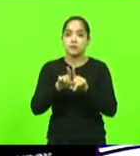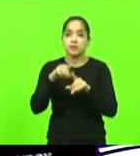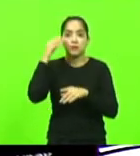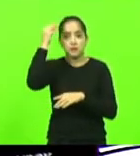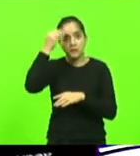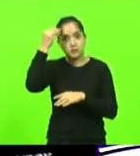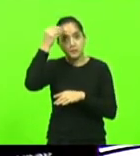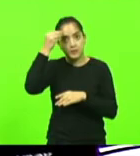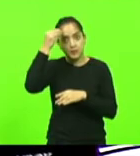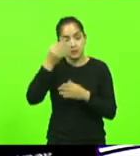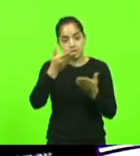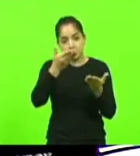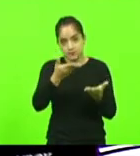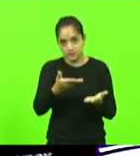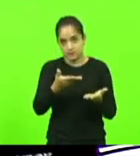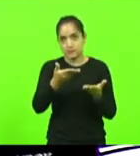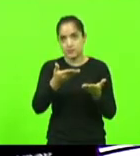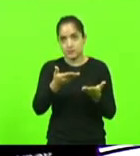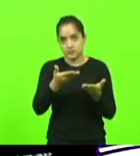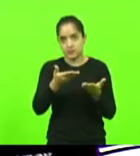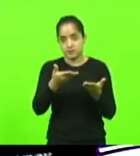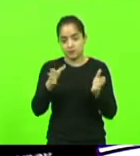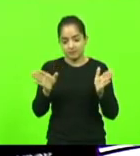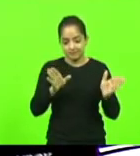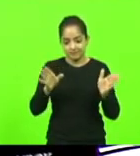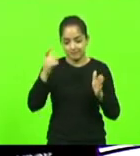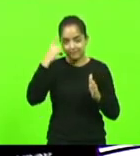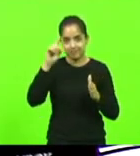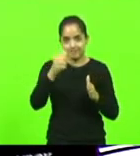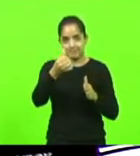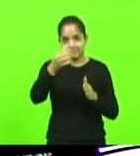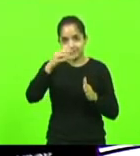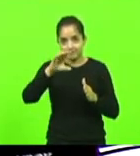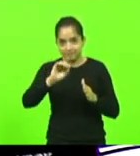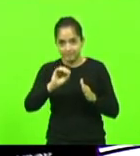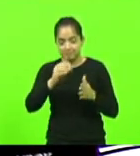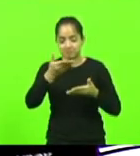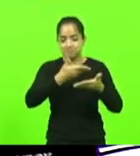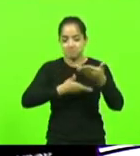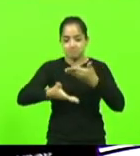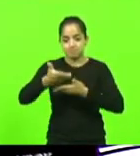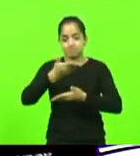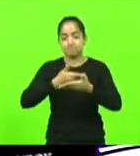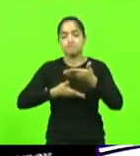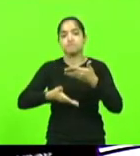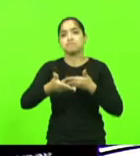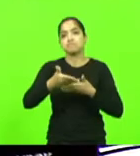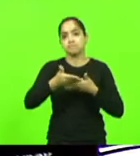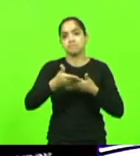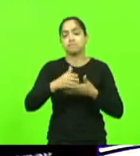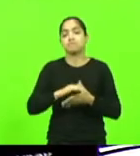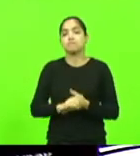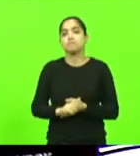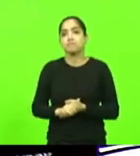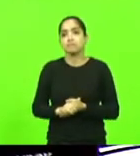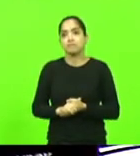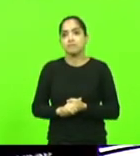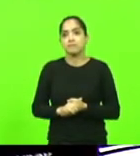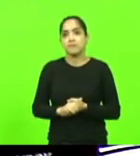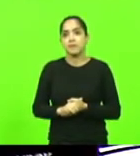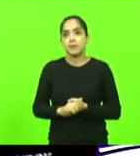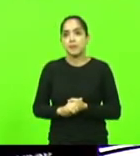para Vossa Excelência estar aqui por esses 60 dias, compartilhando, tenho certeza que dará uma grande contribuição ao